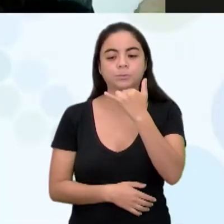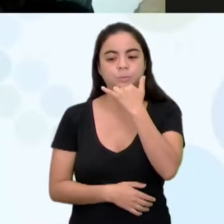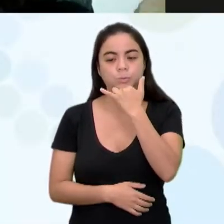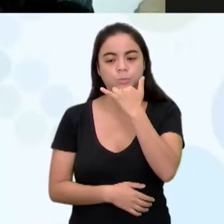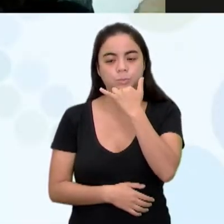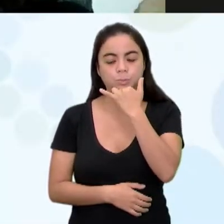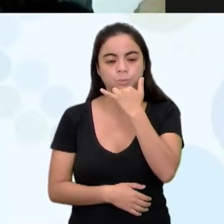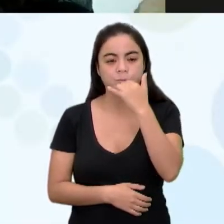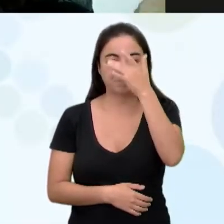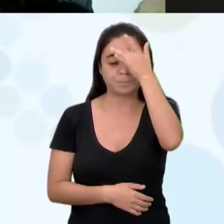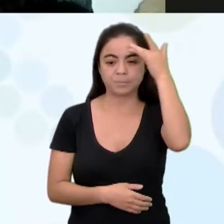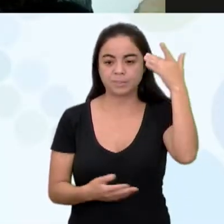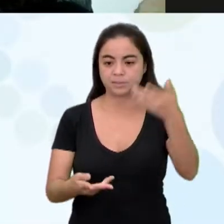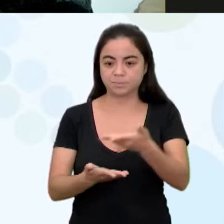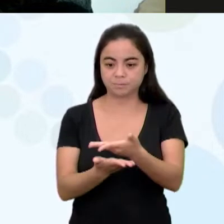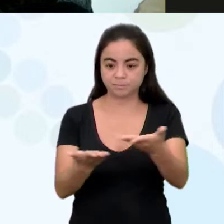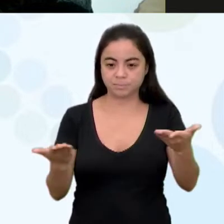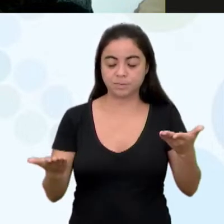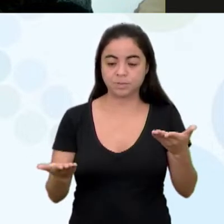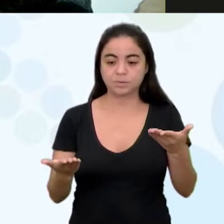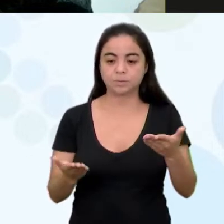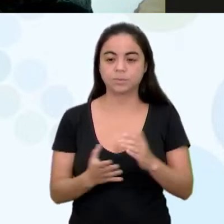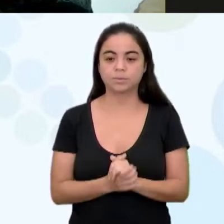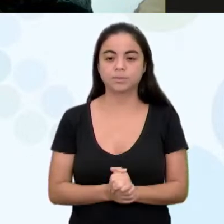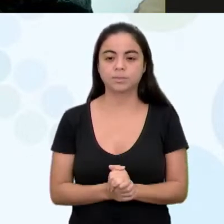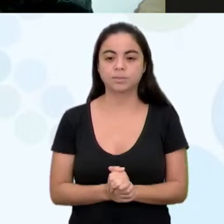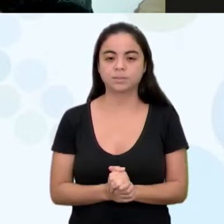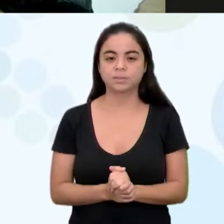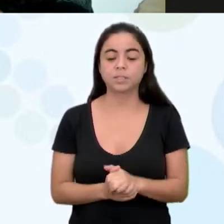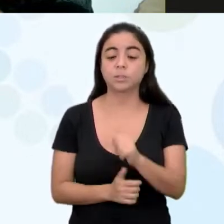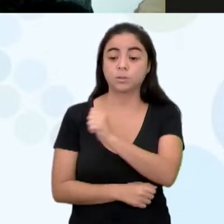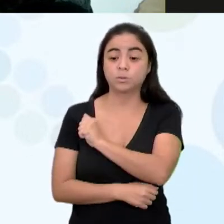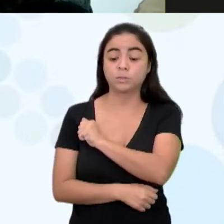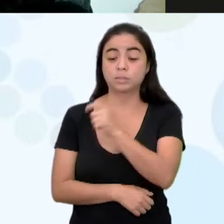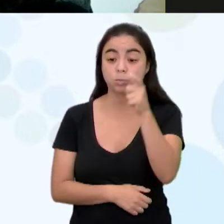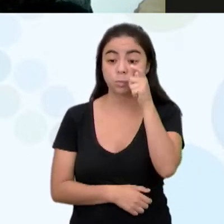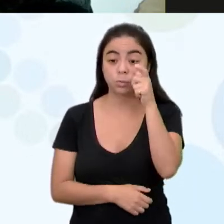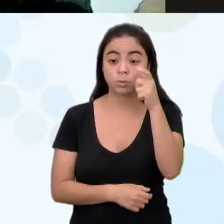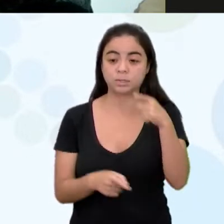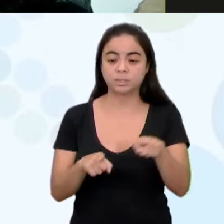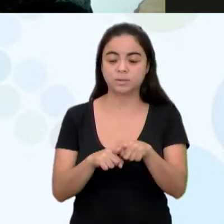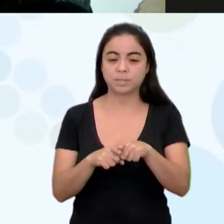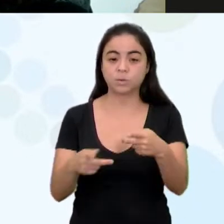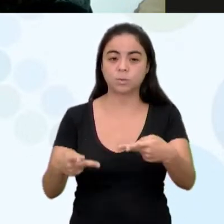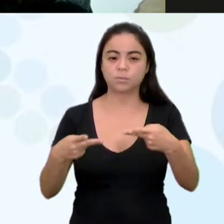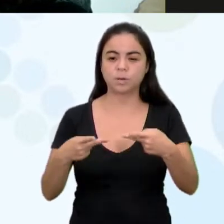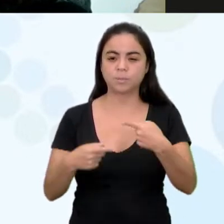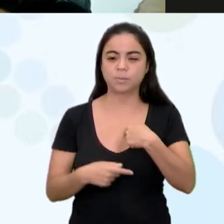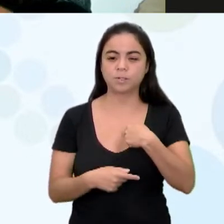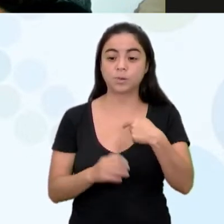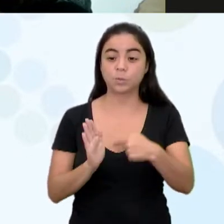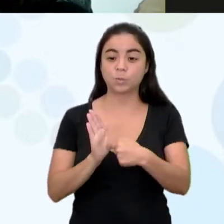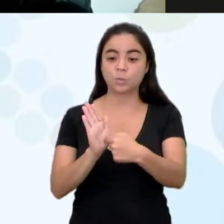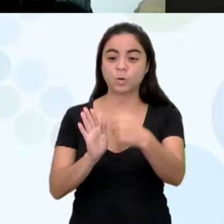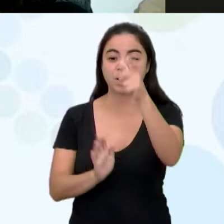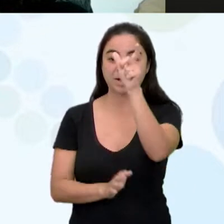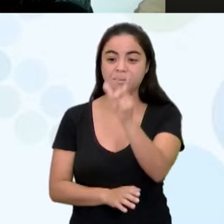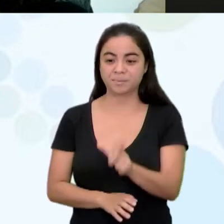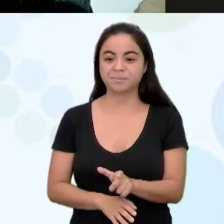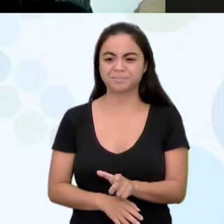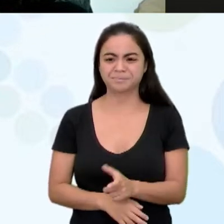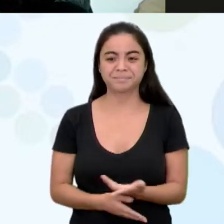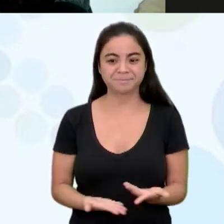os convidados, né, para os estudantes que estão, aliás, os estudantes que estão assistindo e o convidado, que eu não apresentei, né,